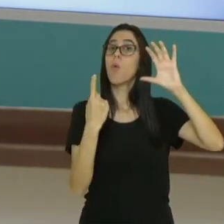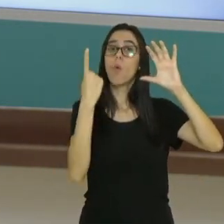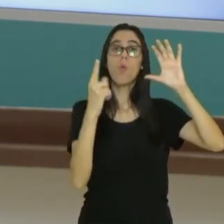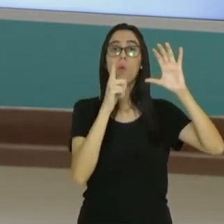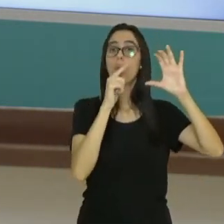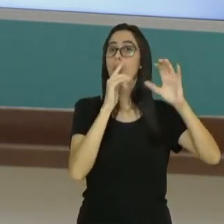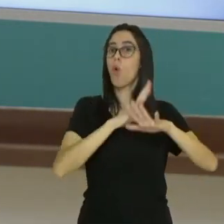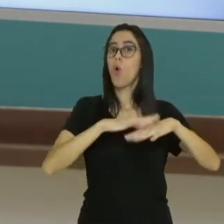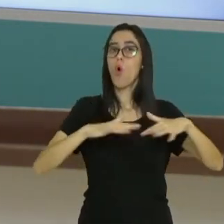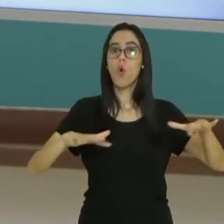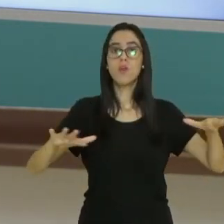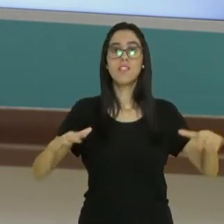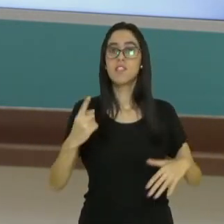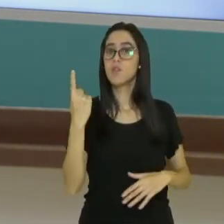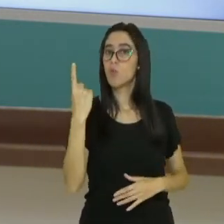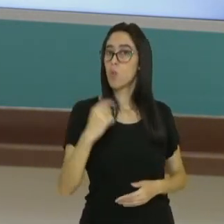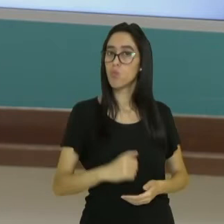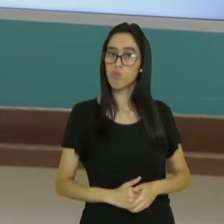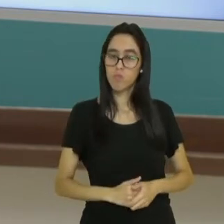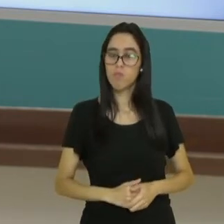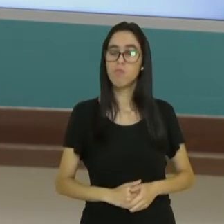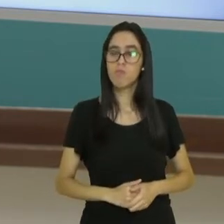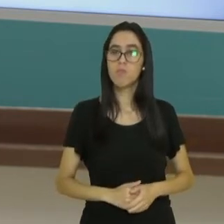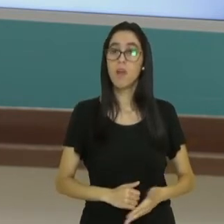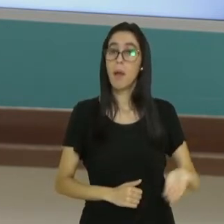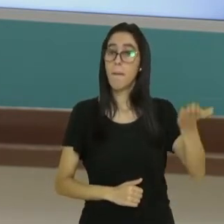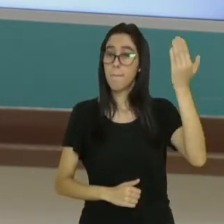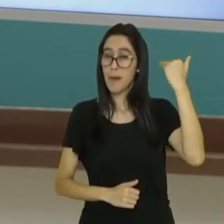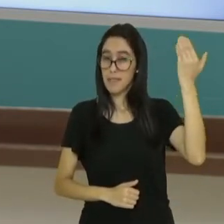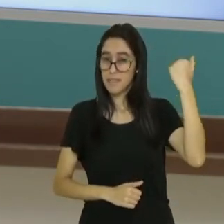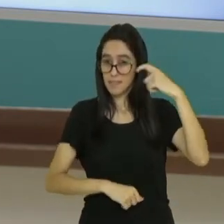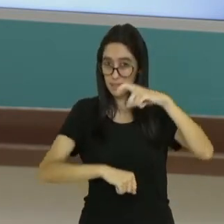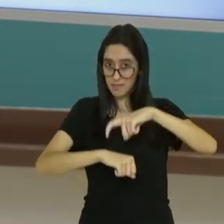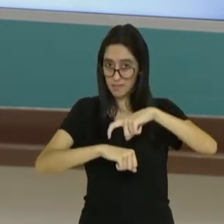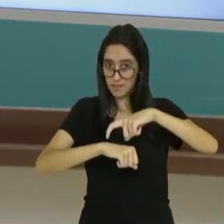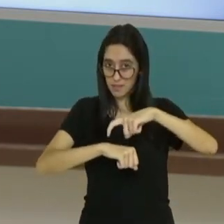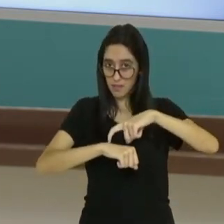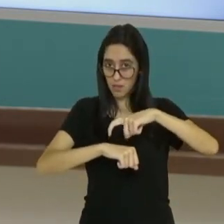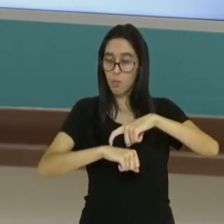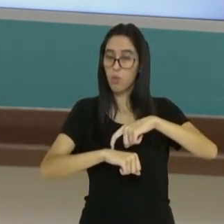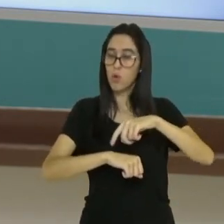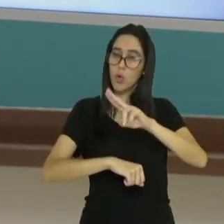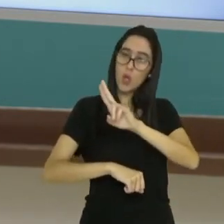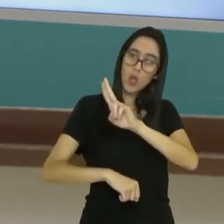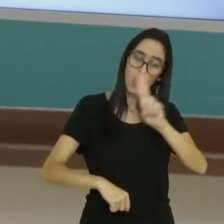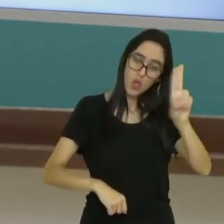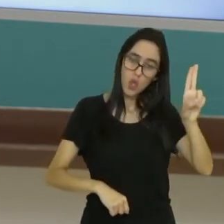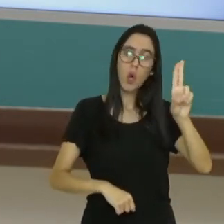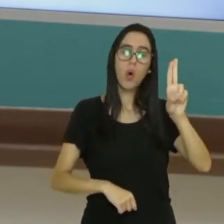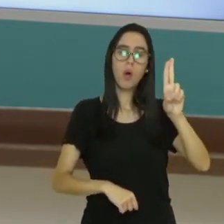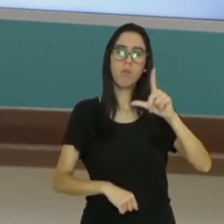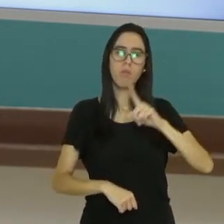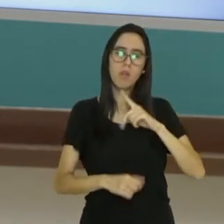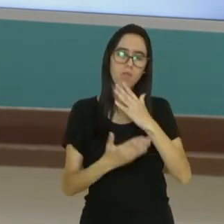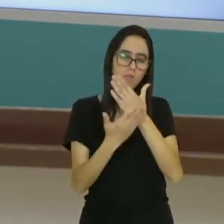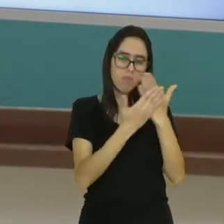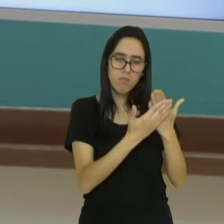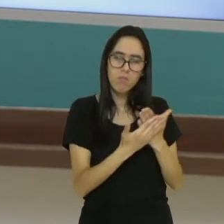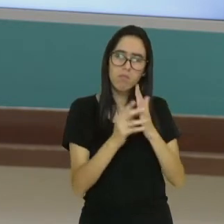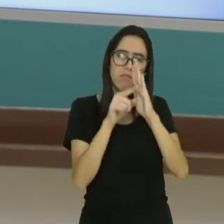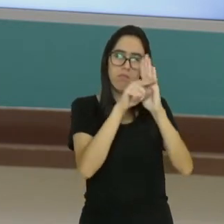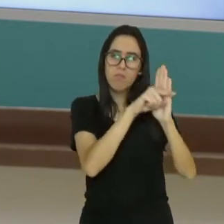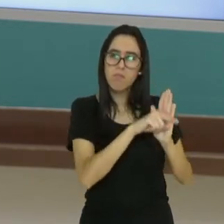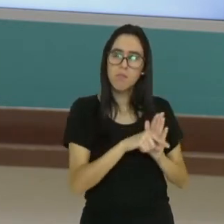oceano contornando esse continente, que naquele período foi dado o nome, né? Segundo os estudos, né?